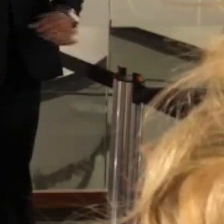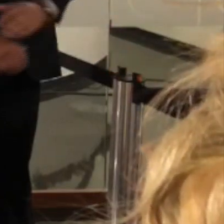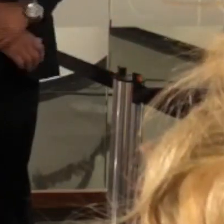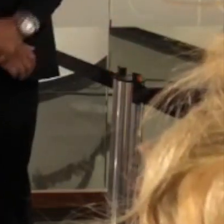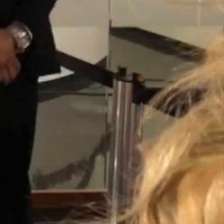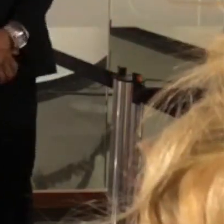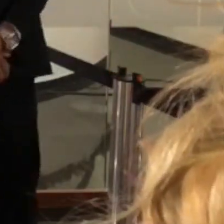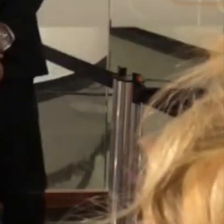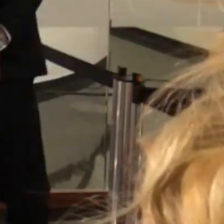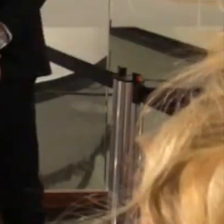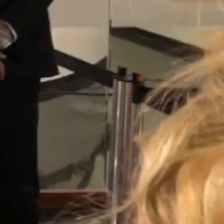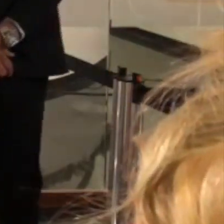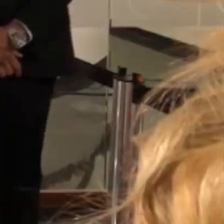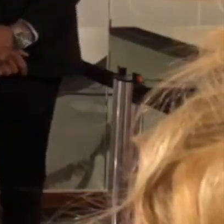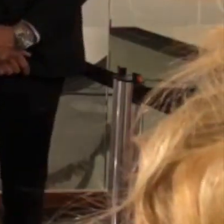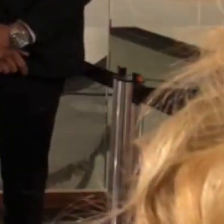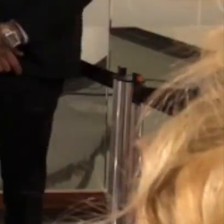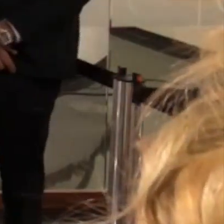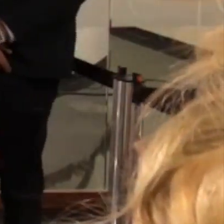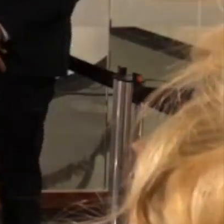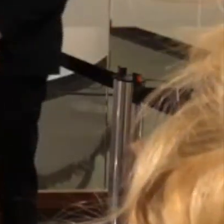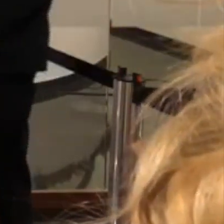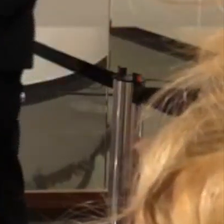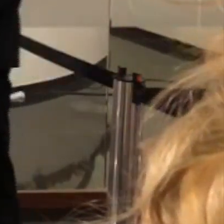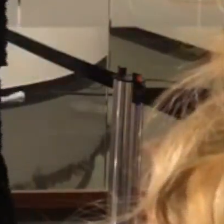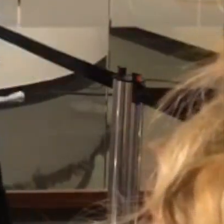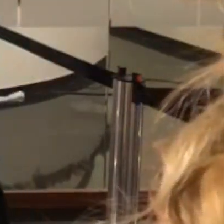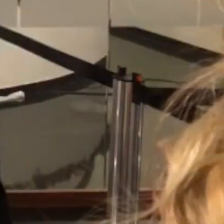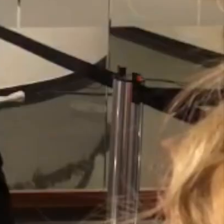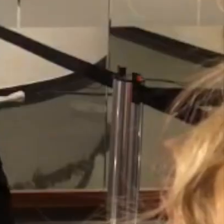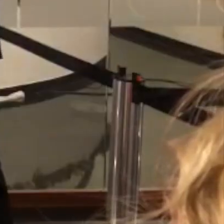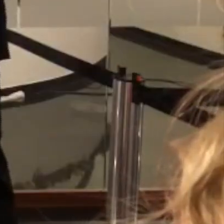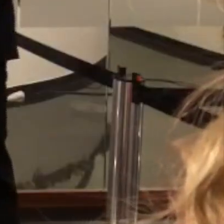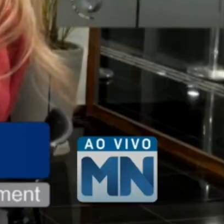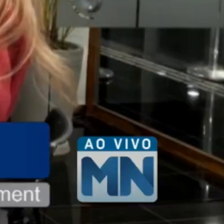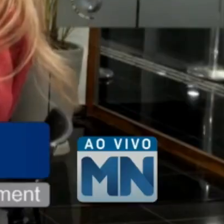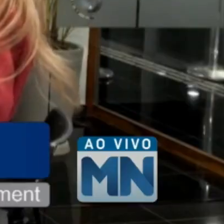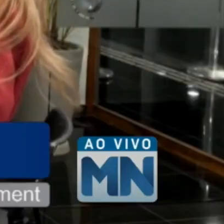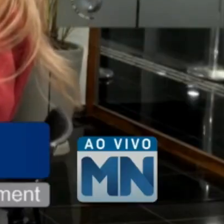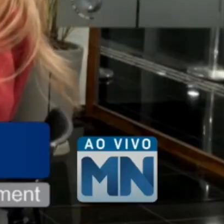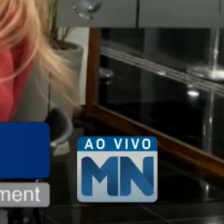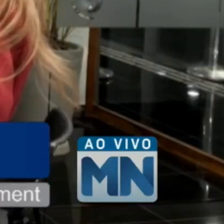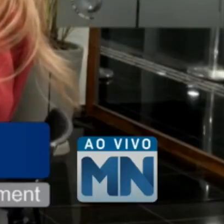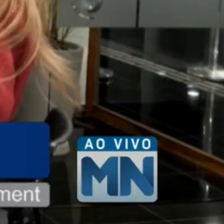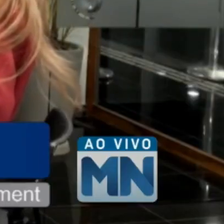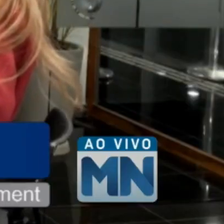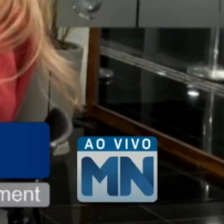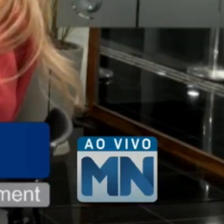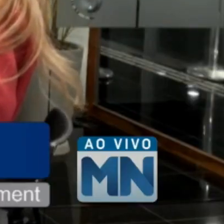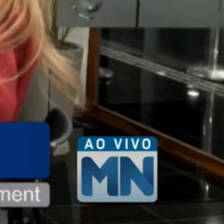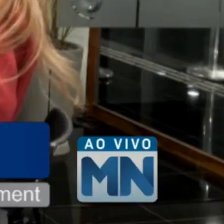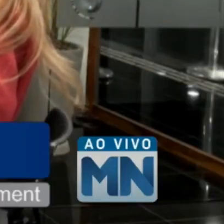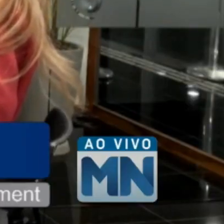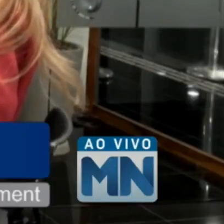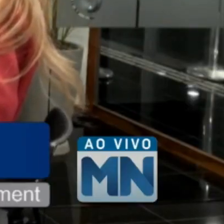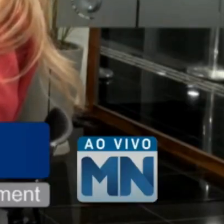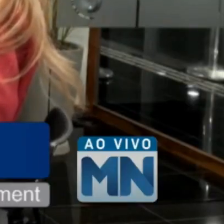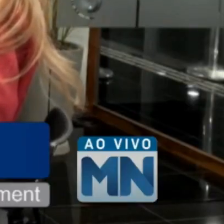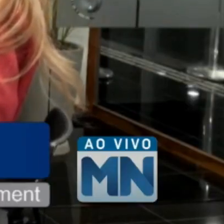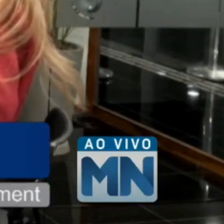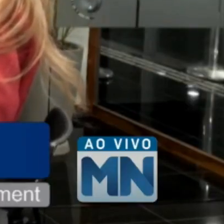professora, mas é uma grande juíza. Uma juíza justa que sabe distribuir justiça. Como mulher que sou, e